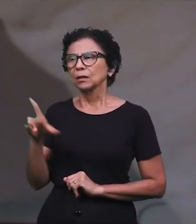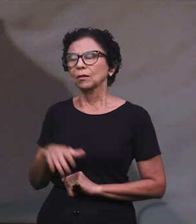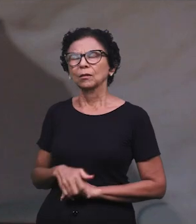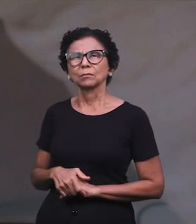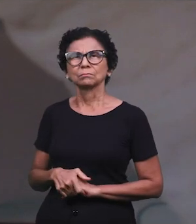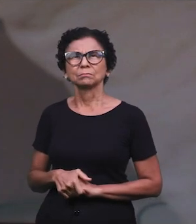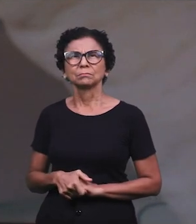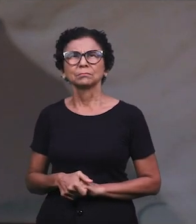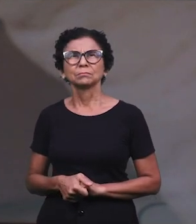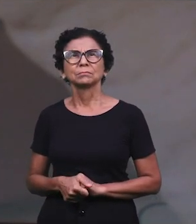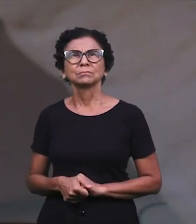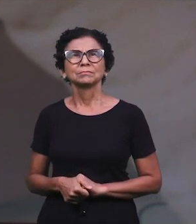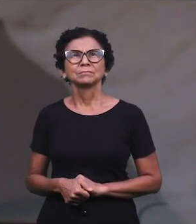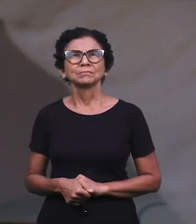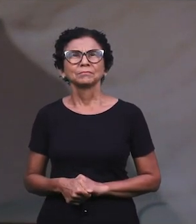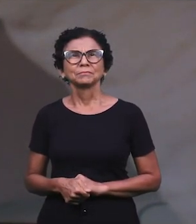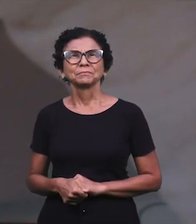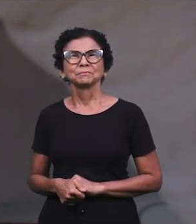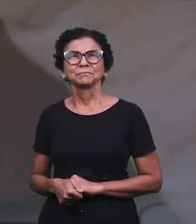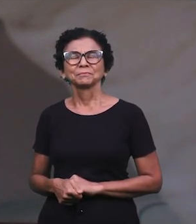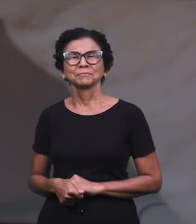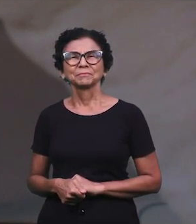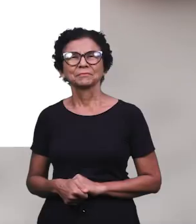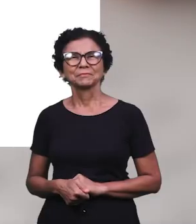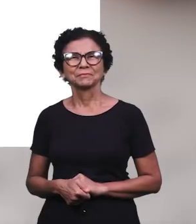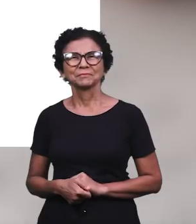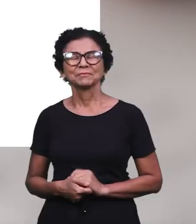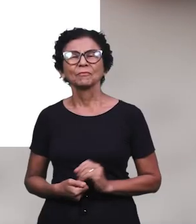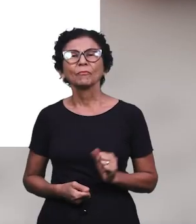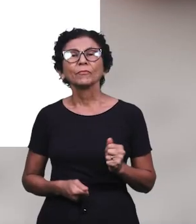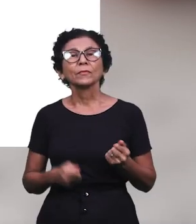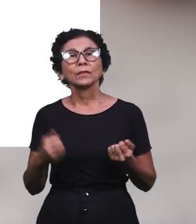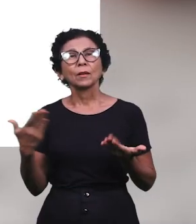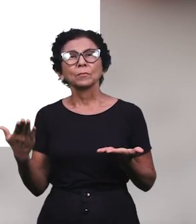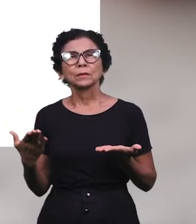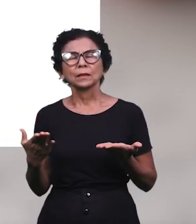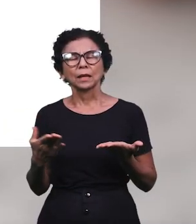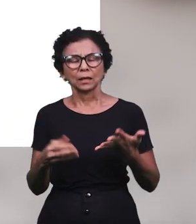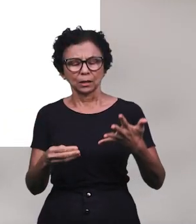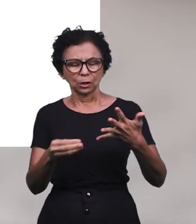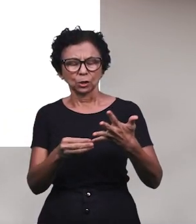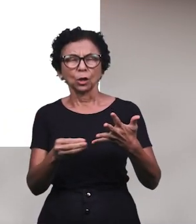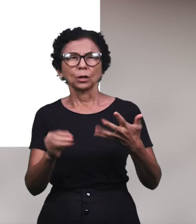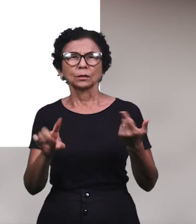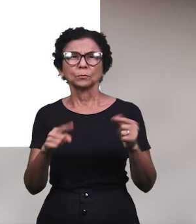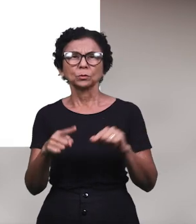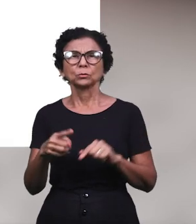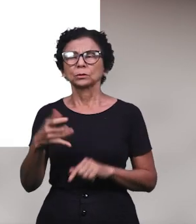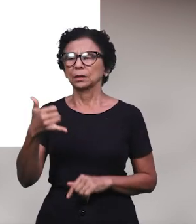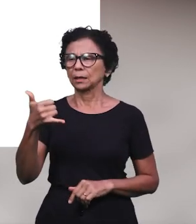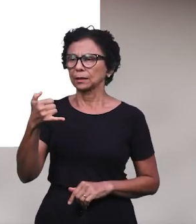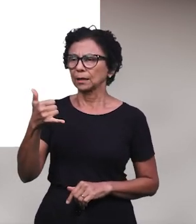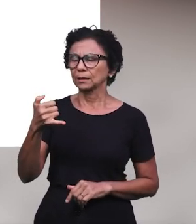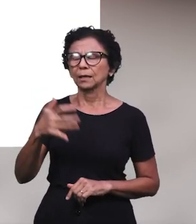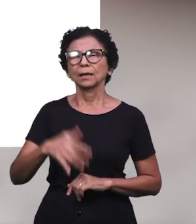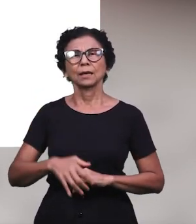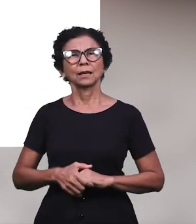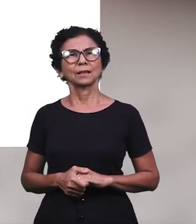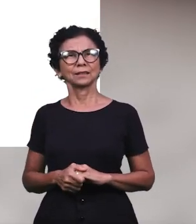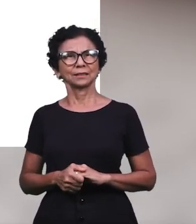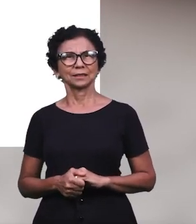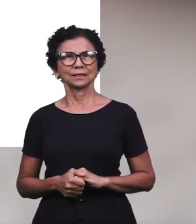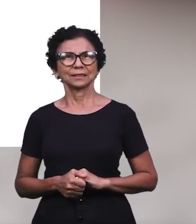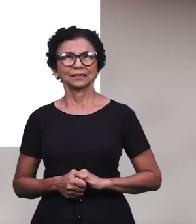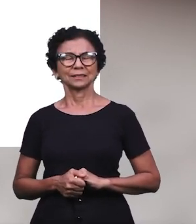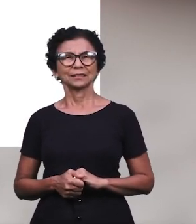texto no mapa mental, tem símbolos ali, ó. Tem símbolo musical, tem uma caneta, tem uma chavinha, né? Eu acho que vocês